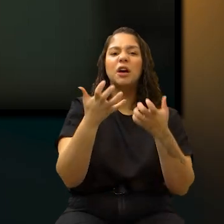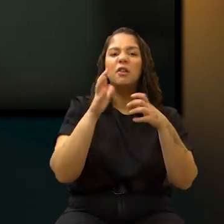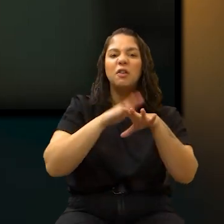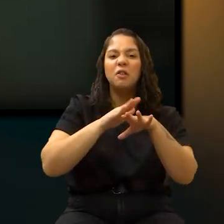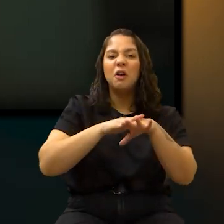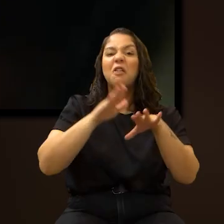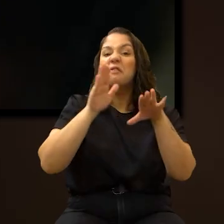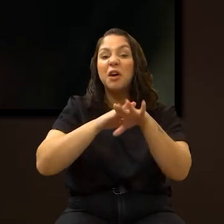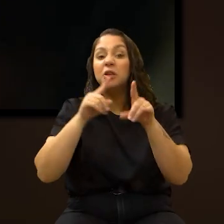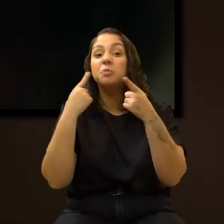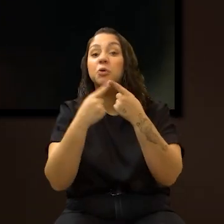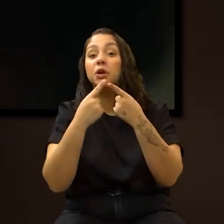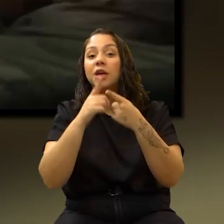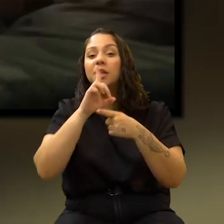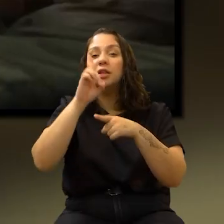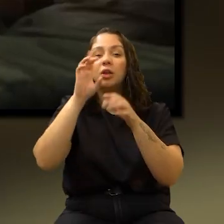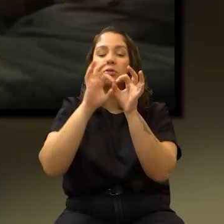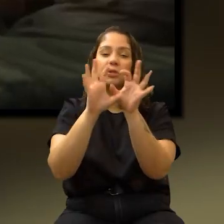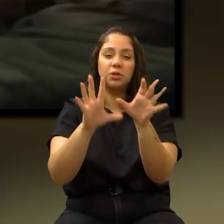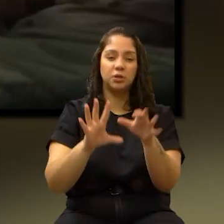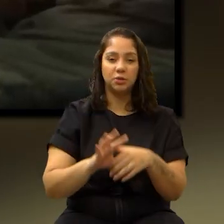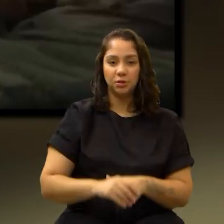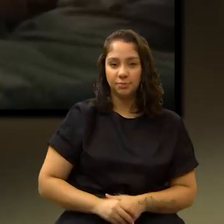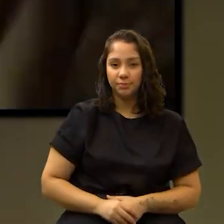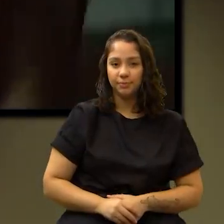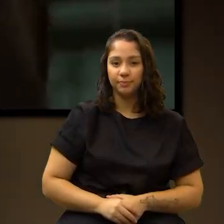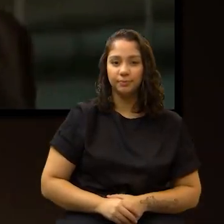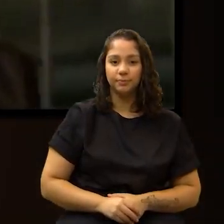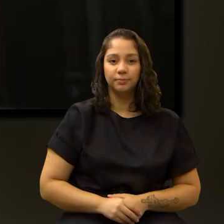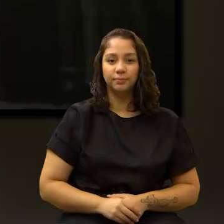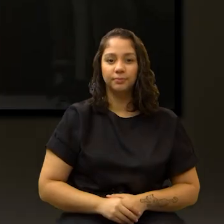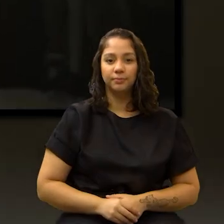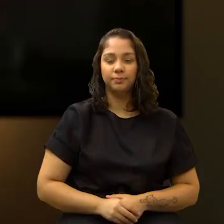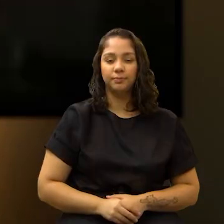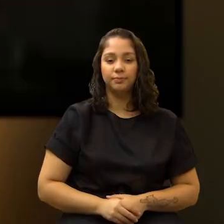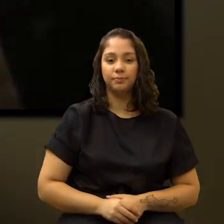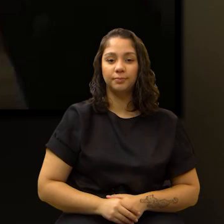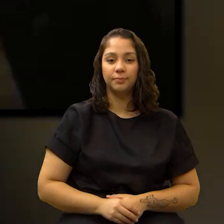O que quer que você faça, você só faz porque Deus permite.